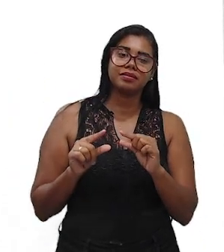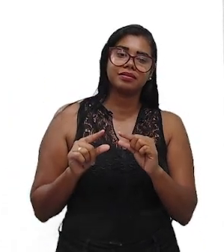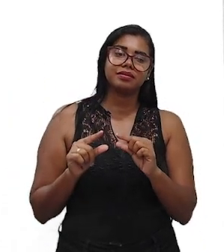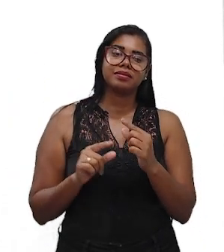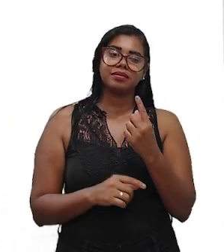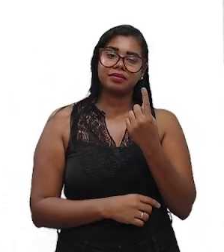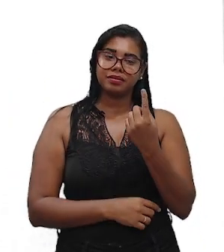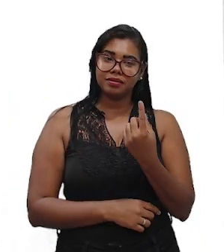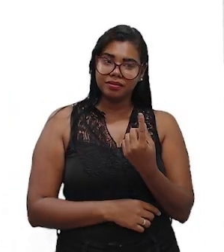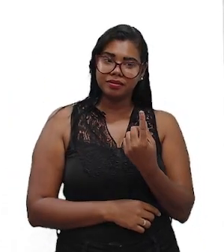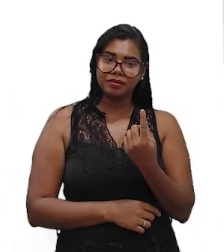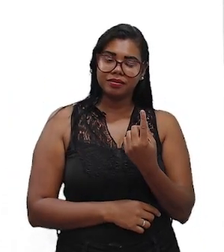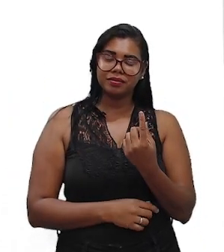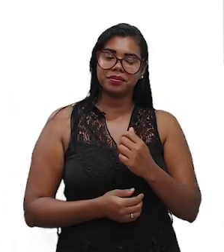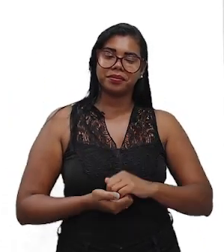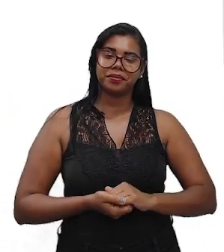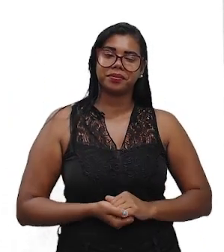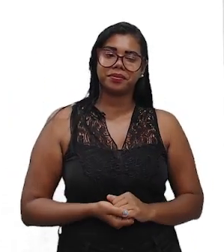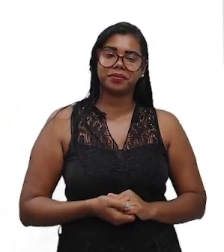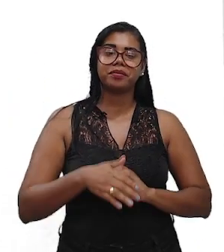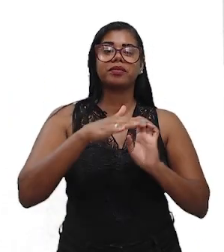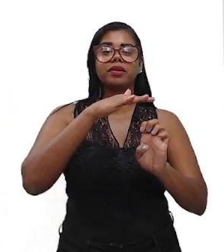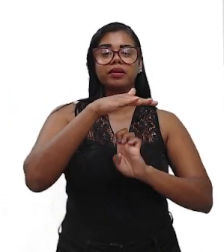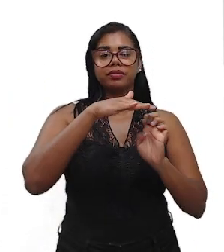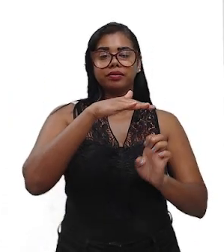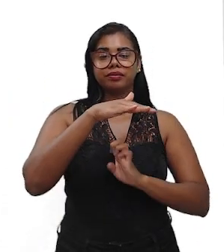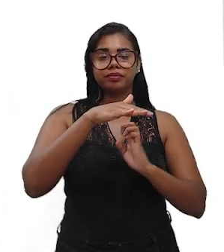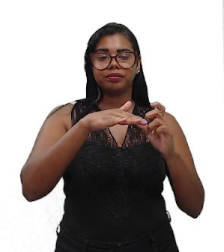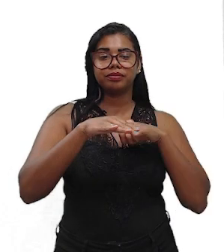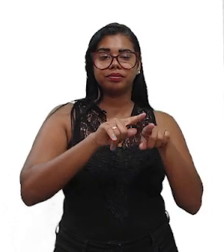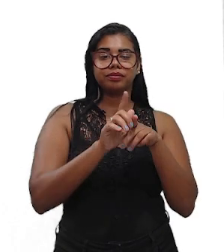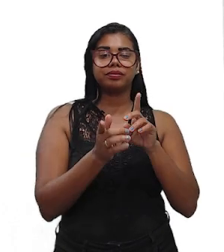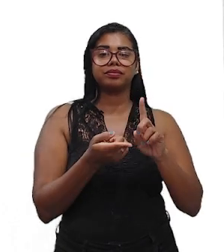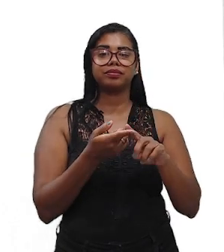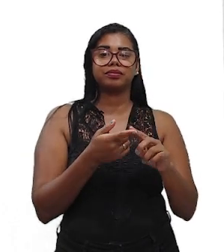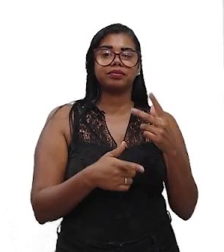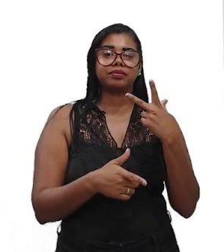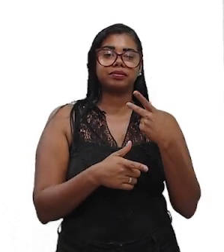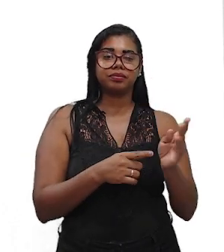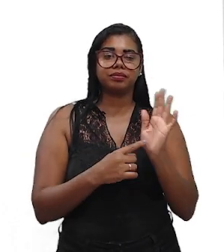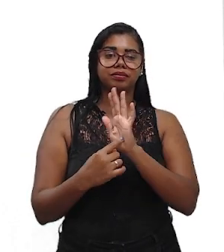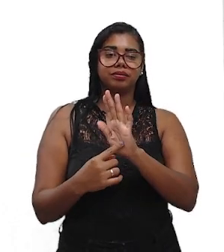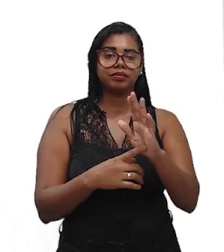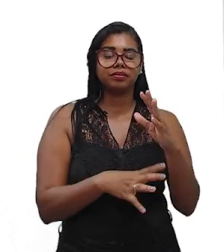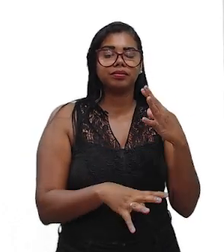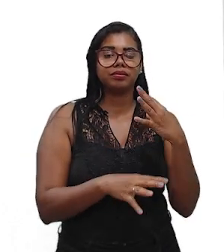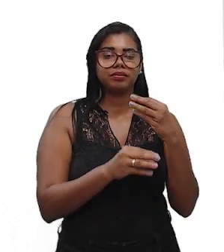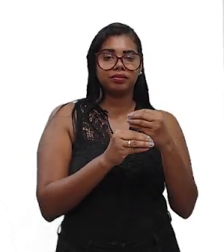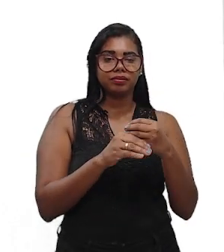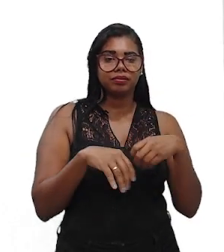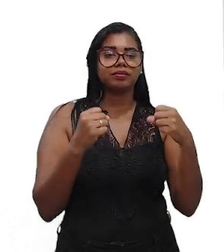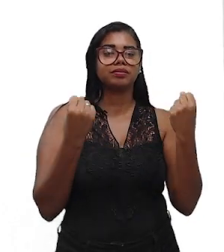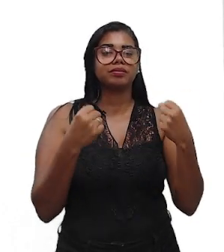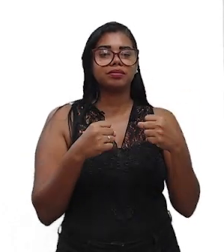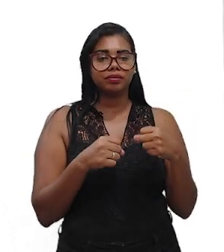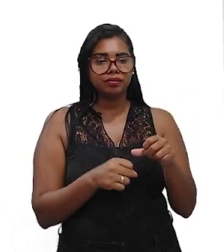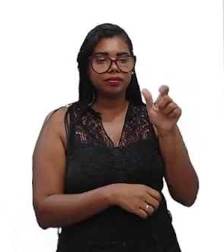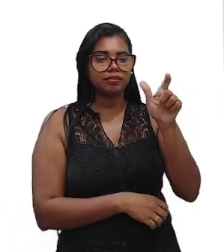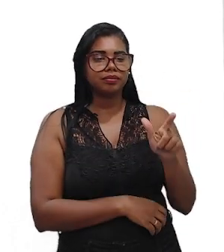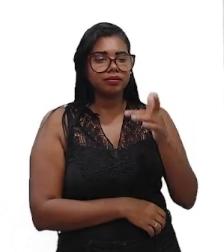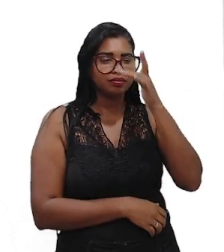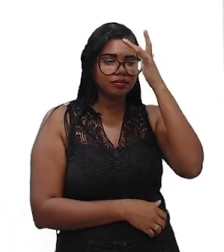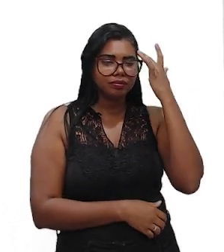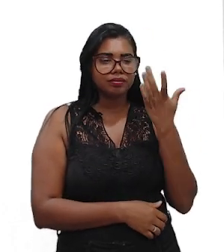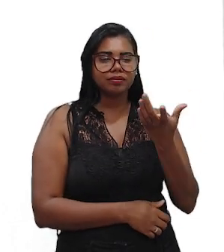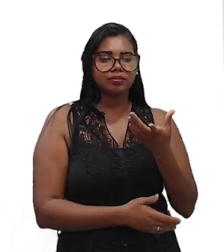um determinado item que uma empresa deve manter para garantir o atendimento adequado às demandas dos clientes,